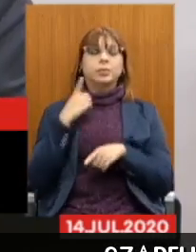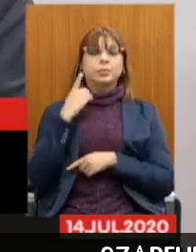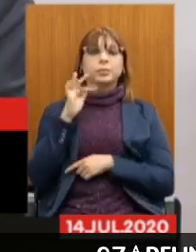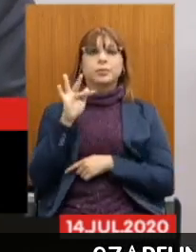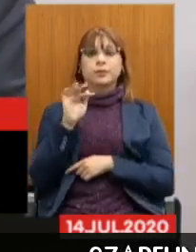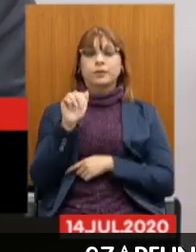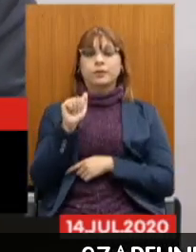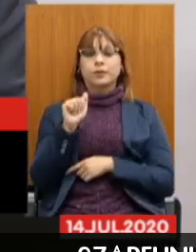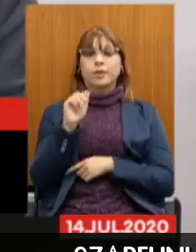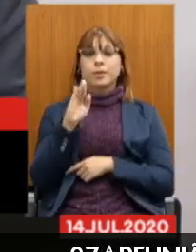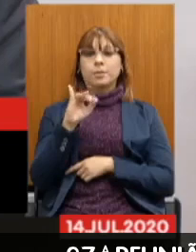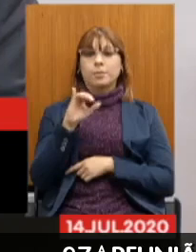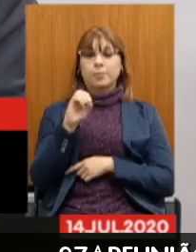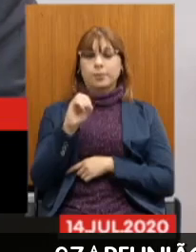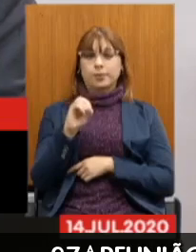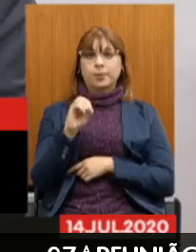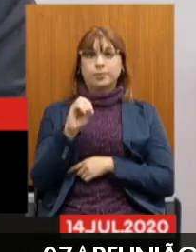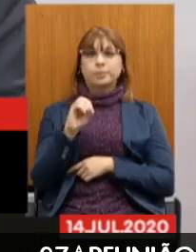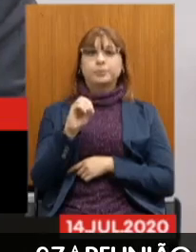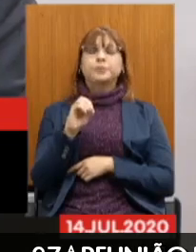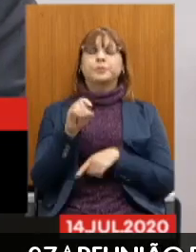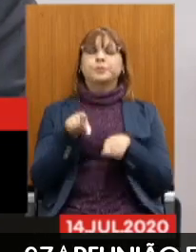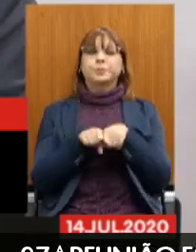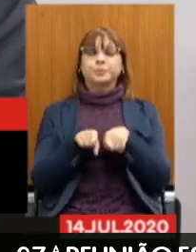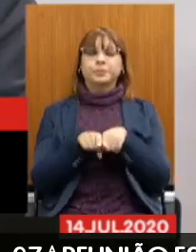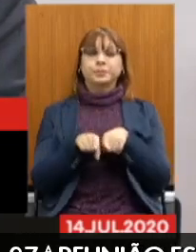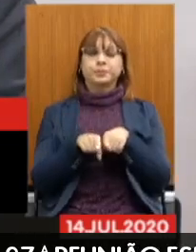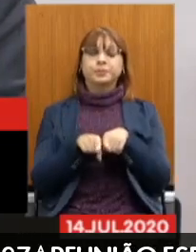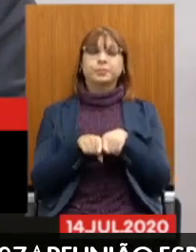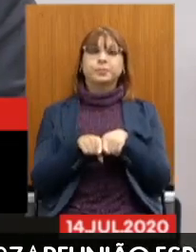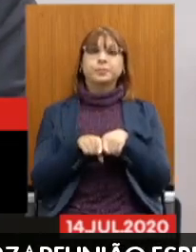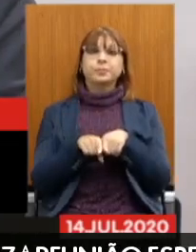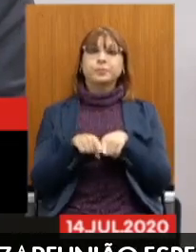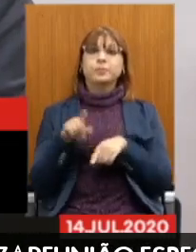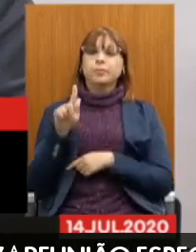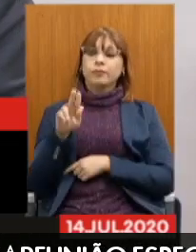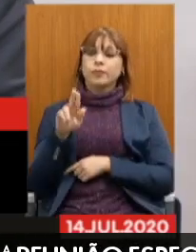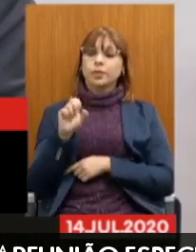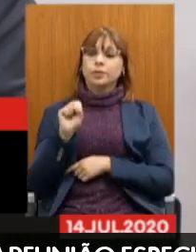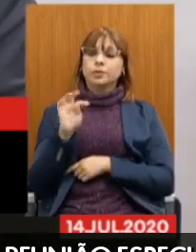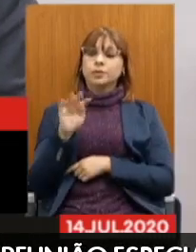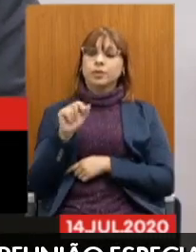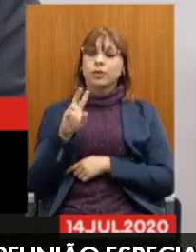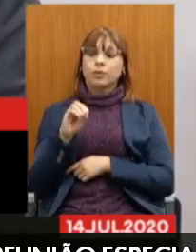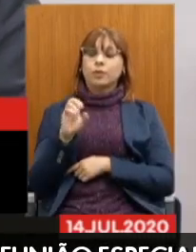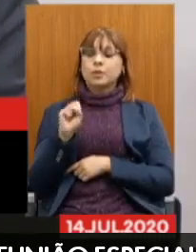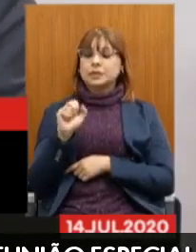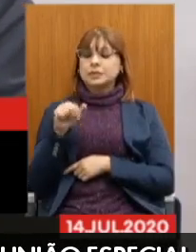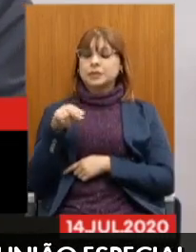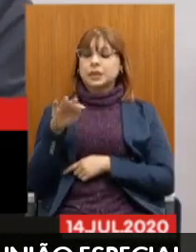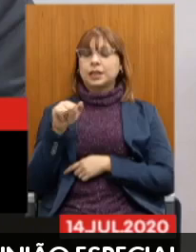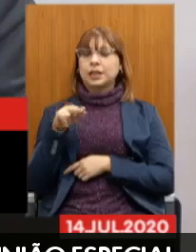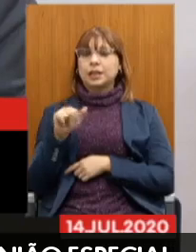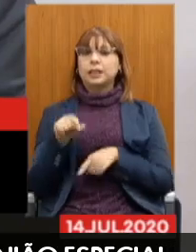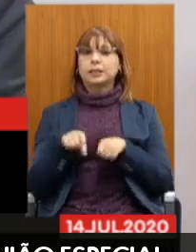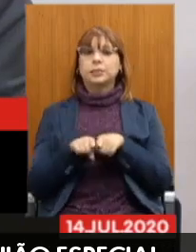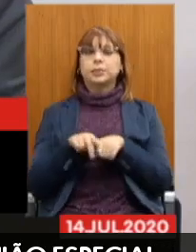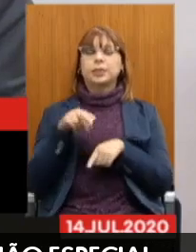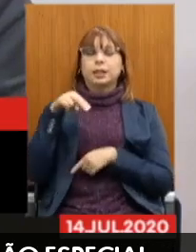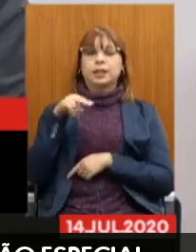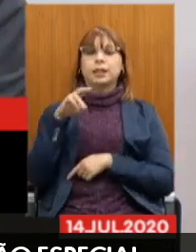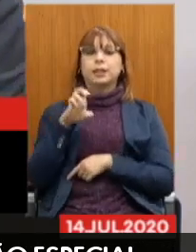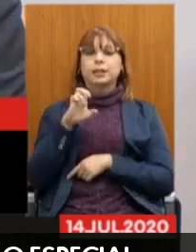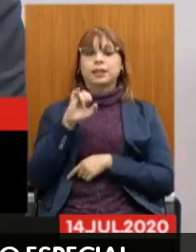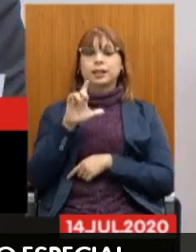Avelar. Registro ainda a presença do deputado Gustavo Santana, deputado Neilando